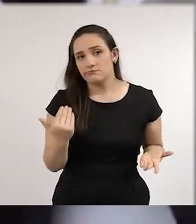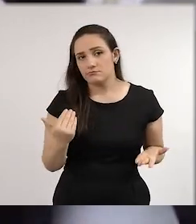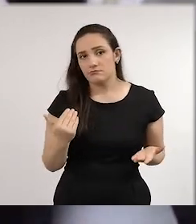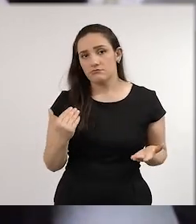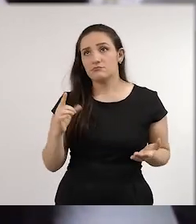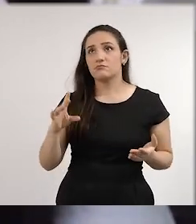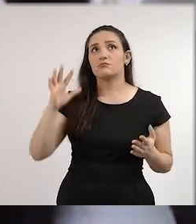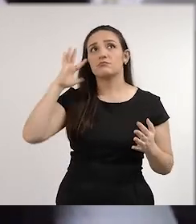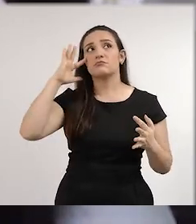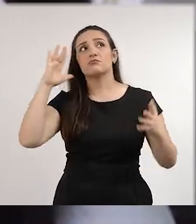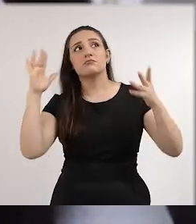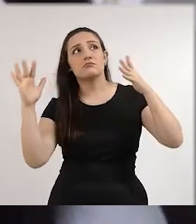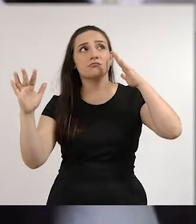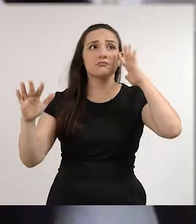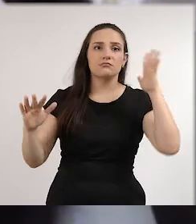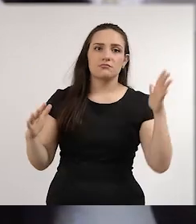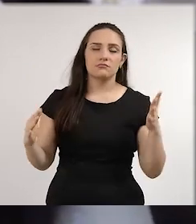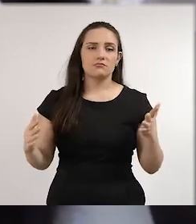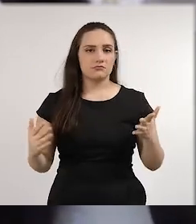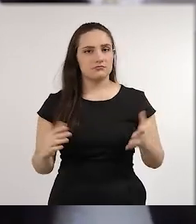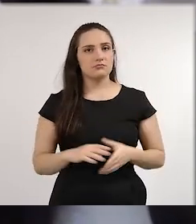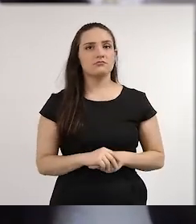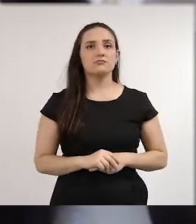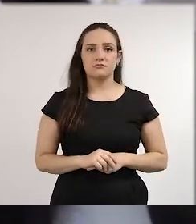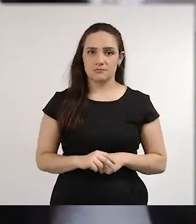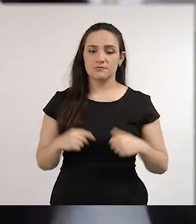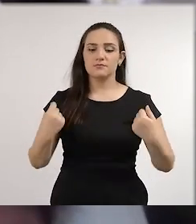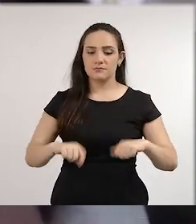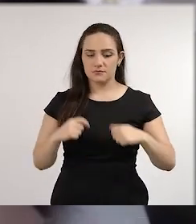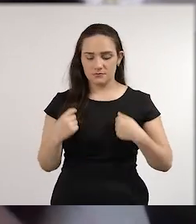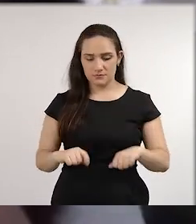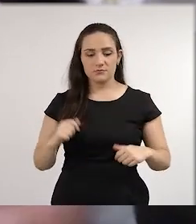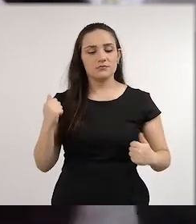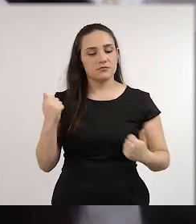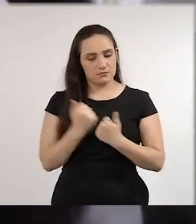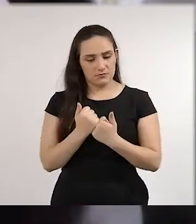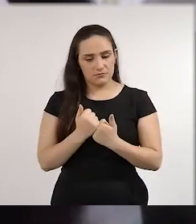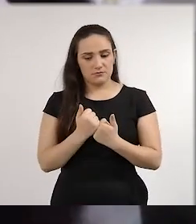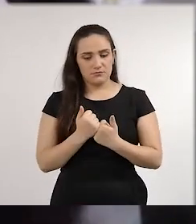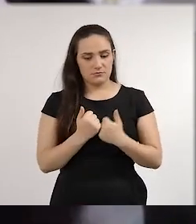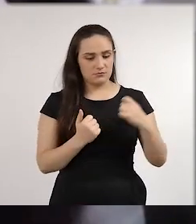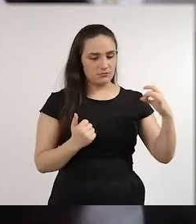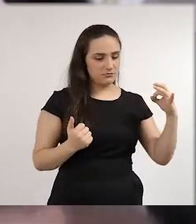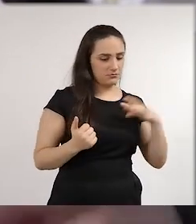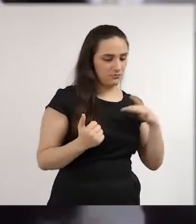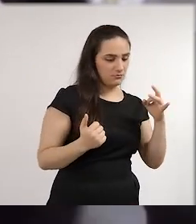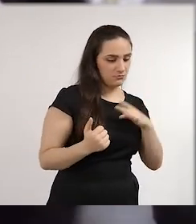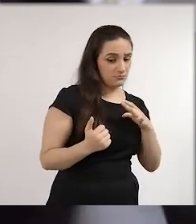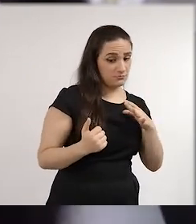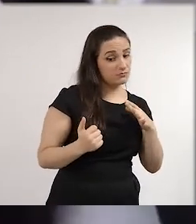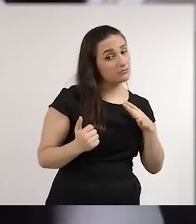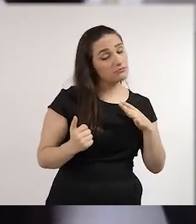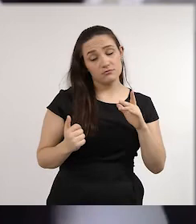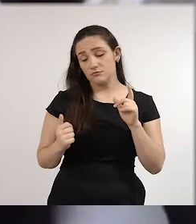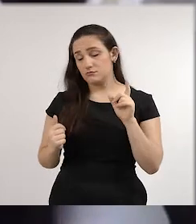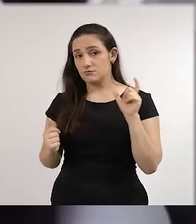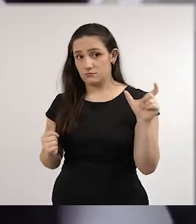fantasias. Então, vamos substituir a palavra medo pela